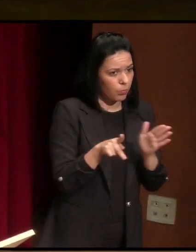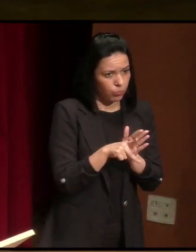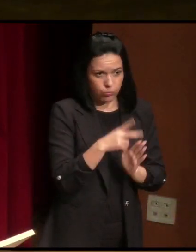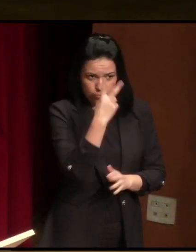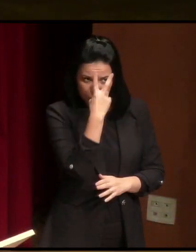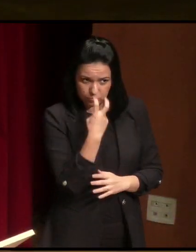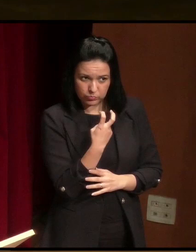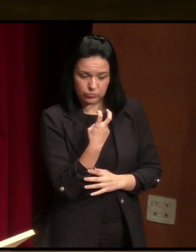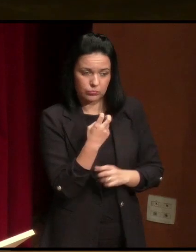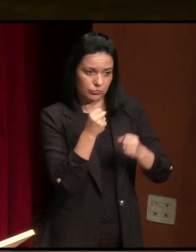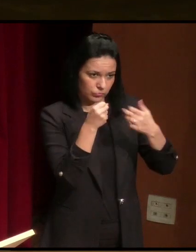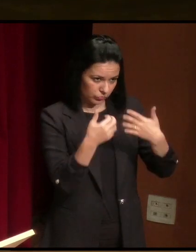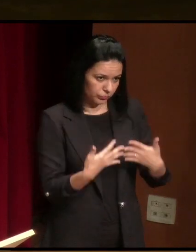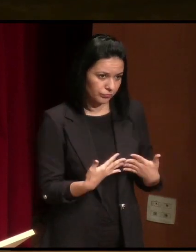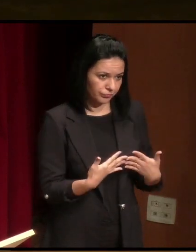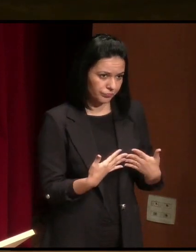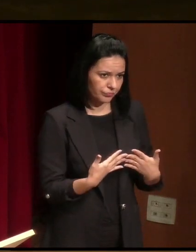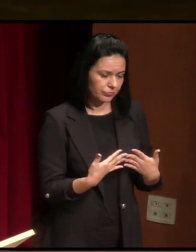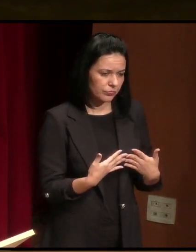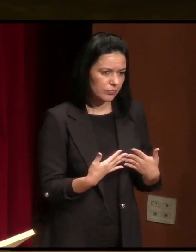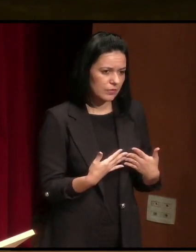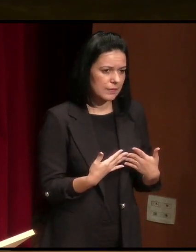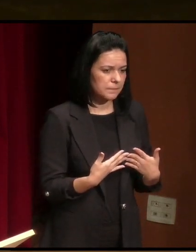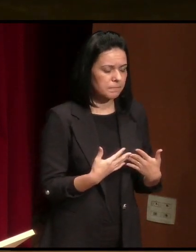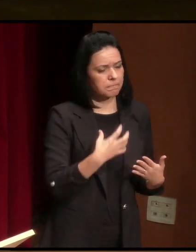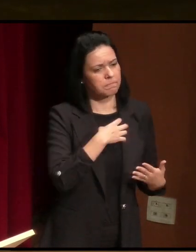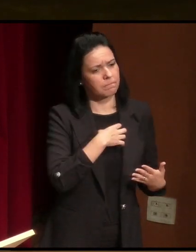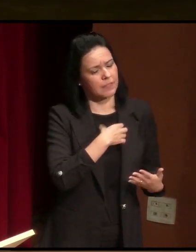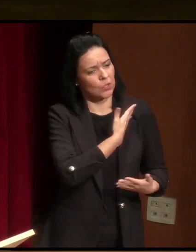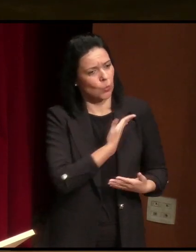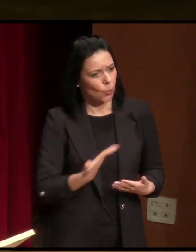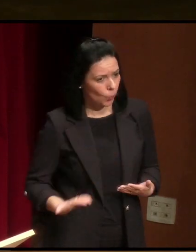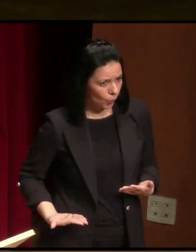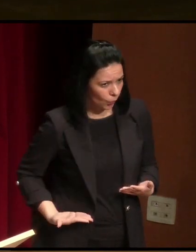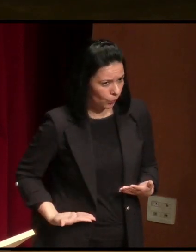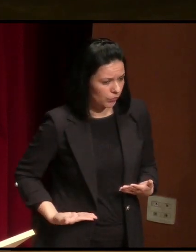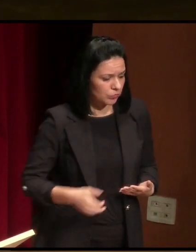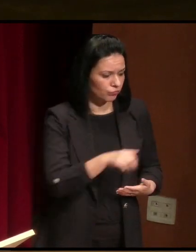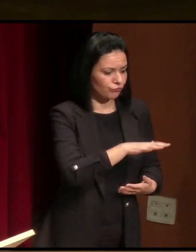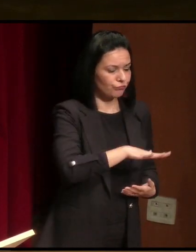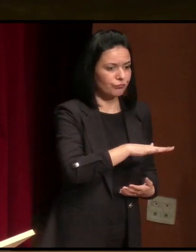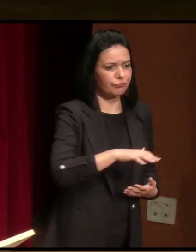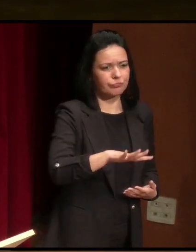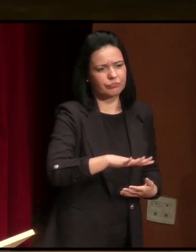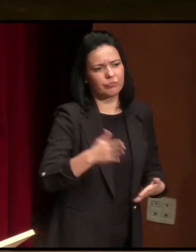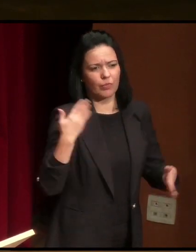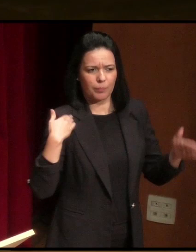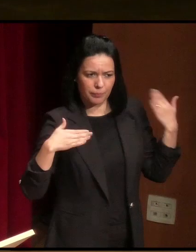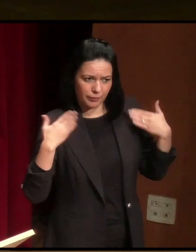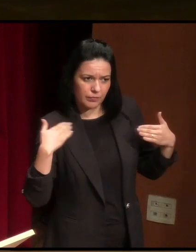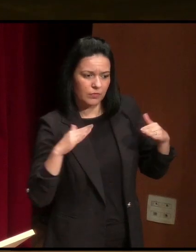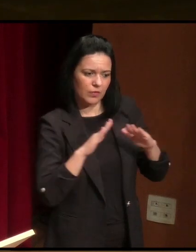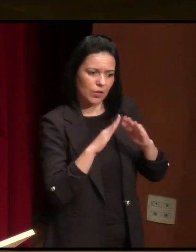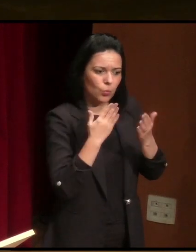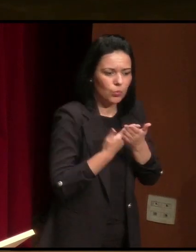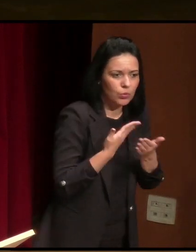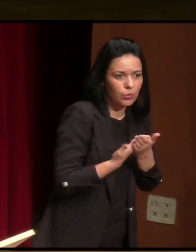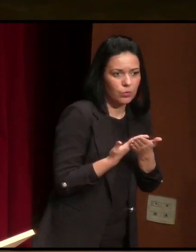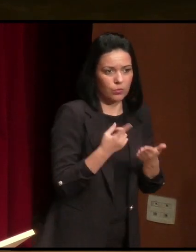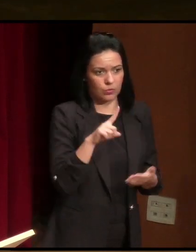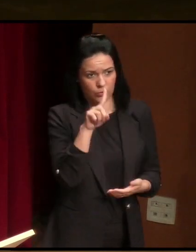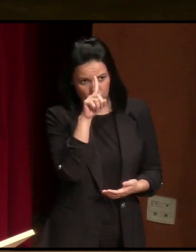visual, nos espaços públicos, quais são os desafios hoje, por exemplo, para lazer, escola,